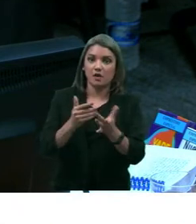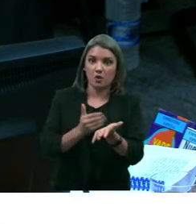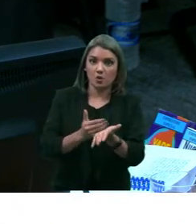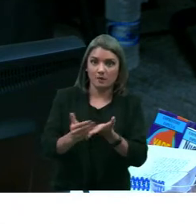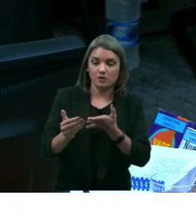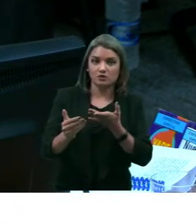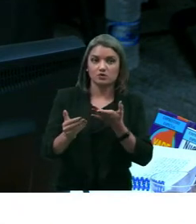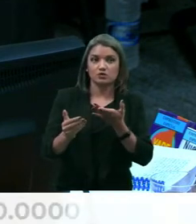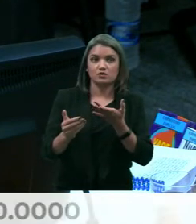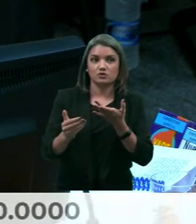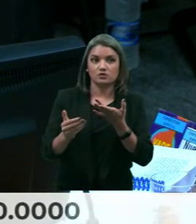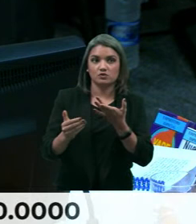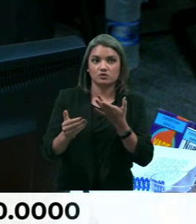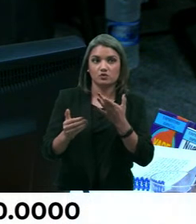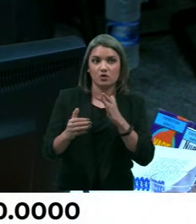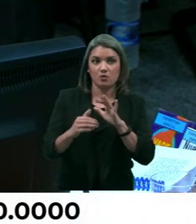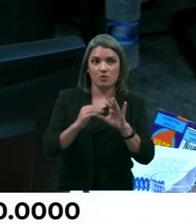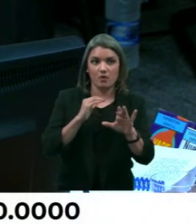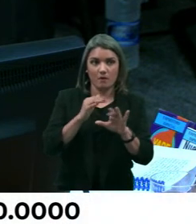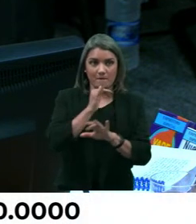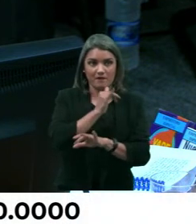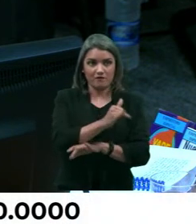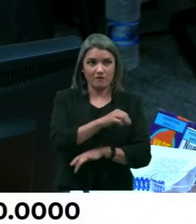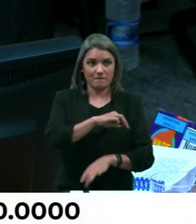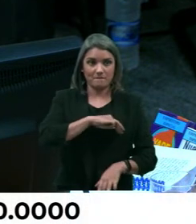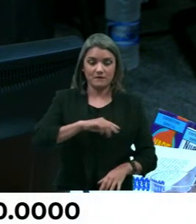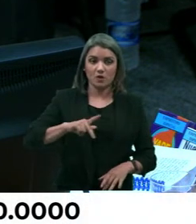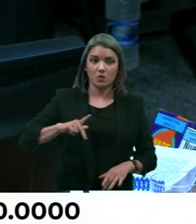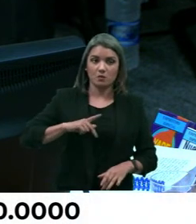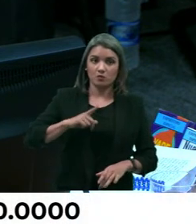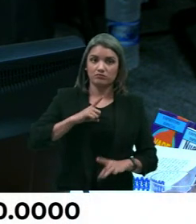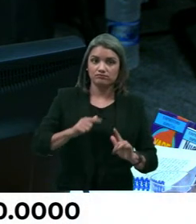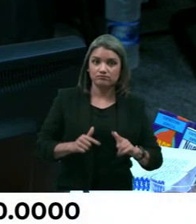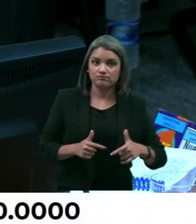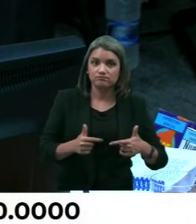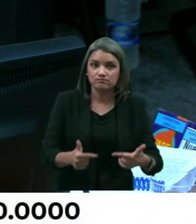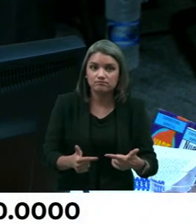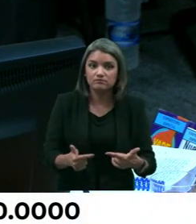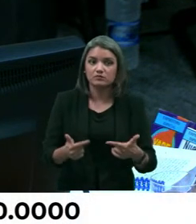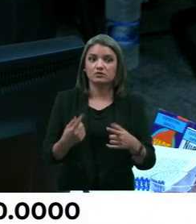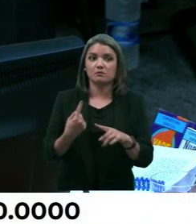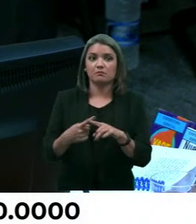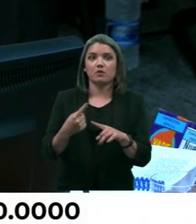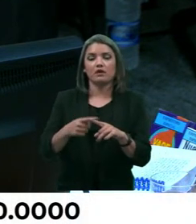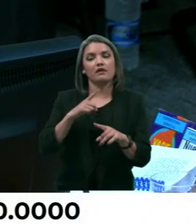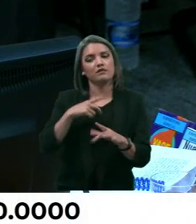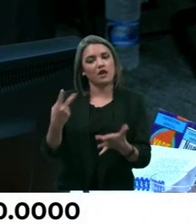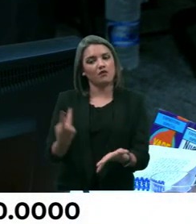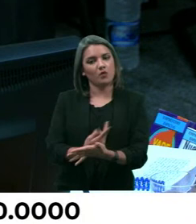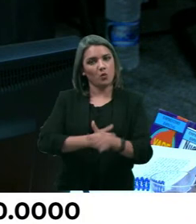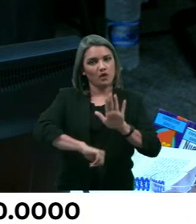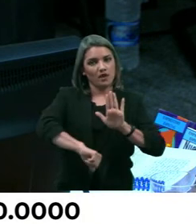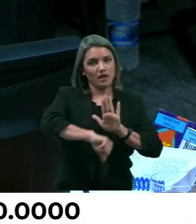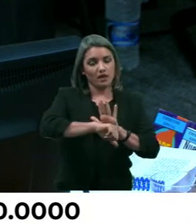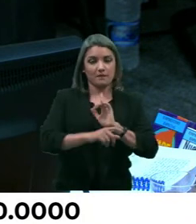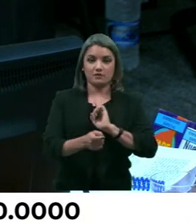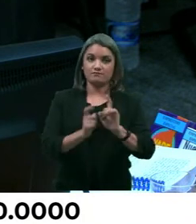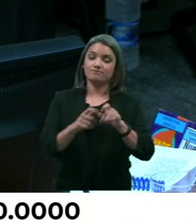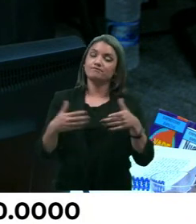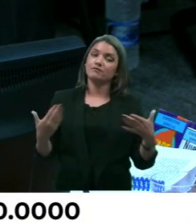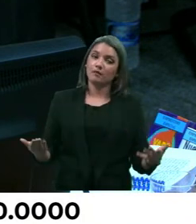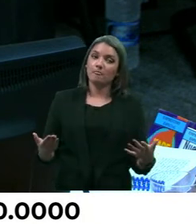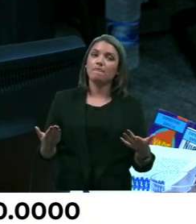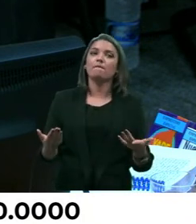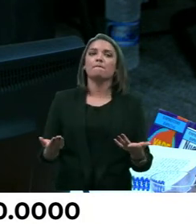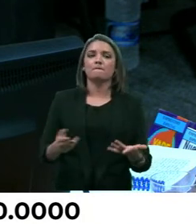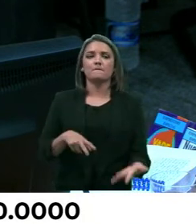comunicação para que o Ministério Público pudesse agir no âmbito da improbidade administrativa, tenho que a aplicação